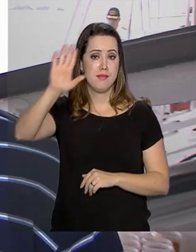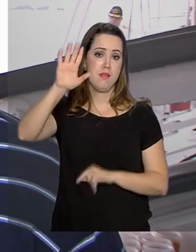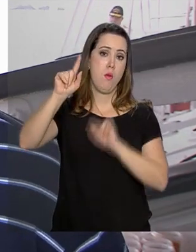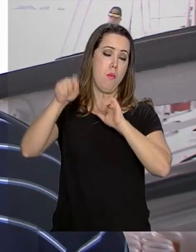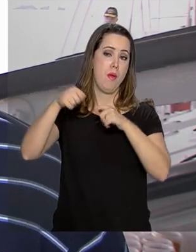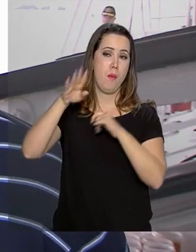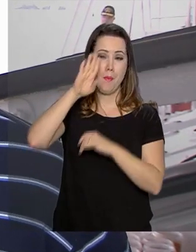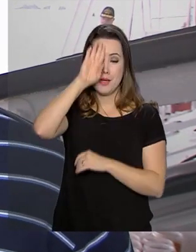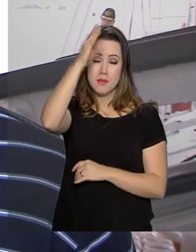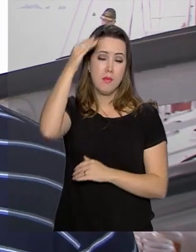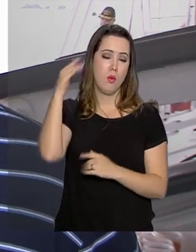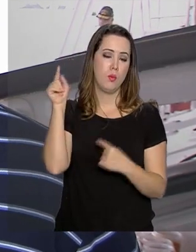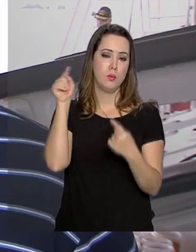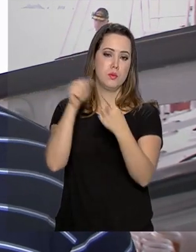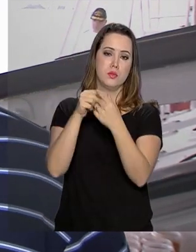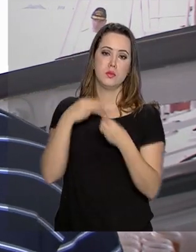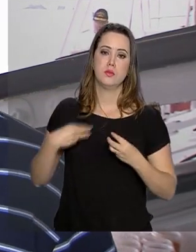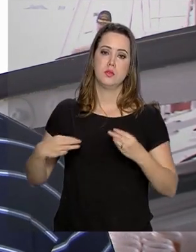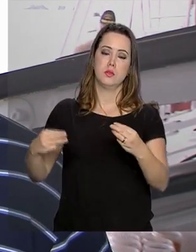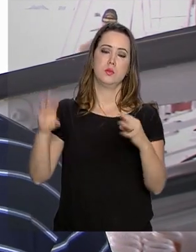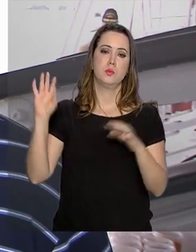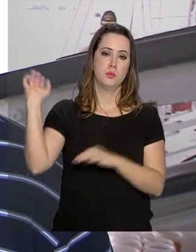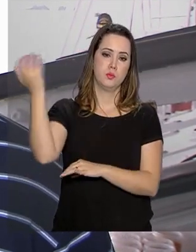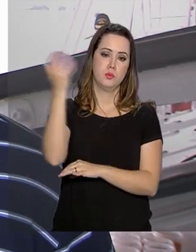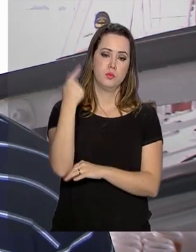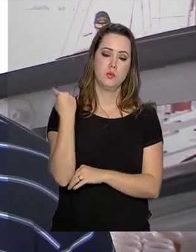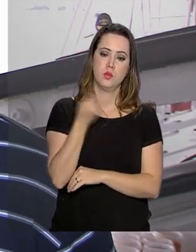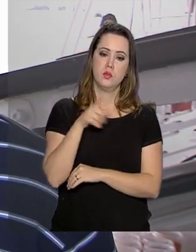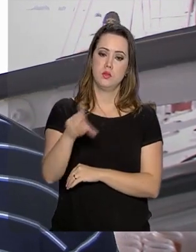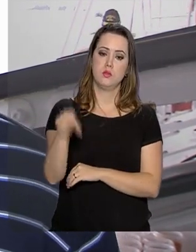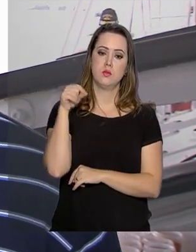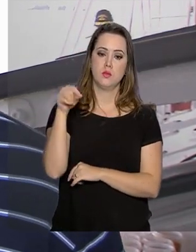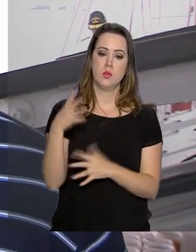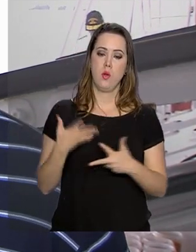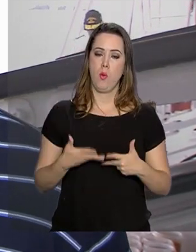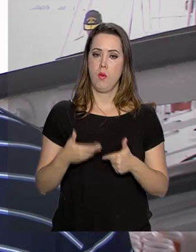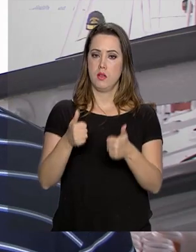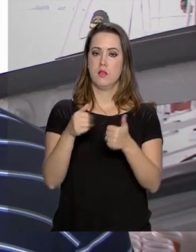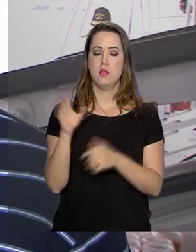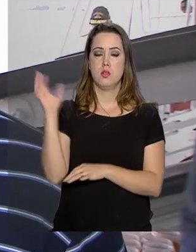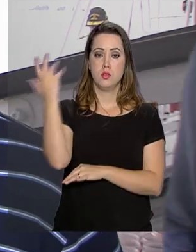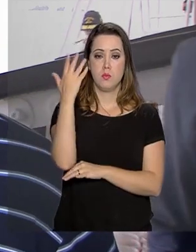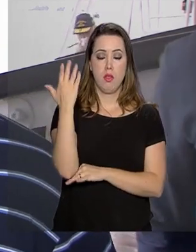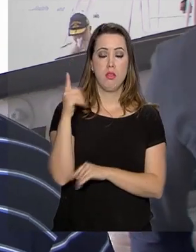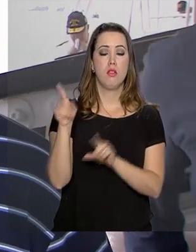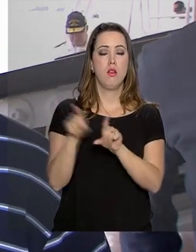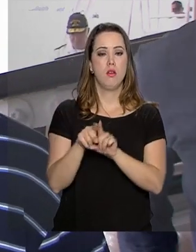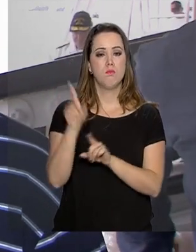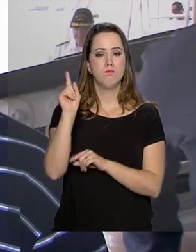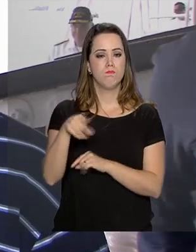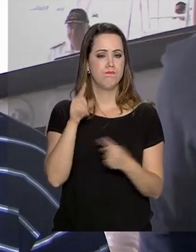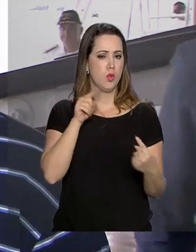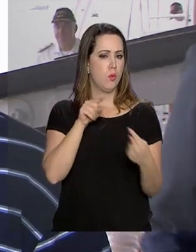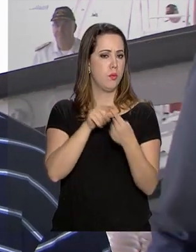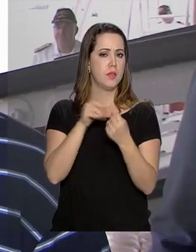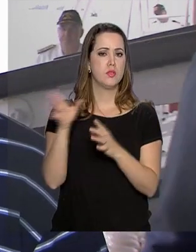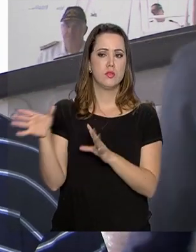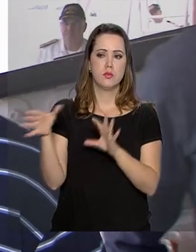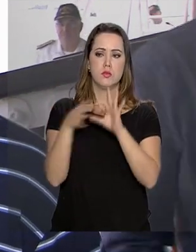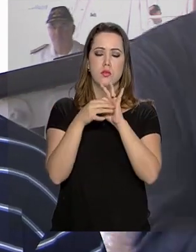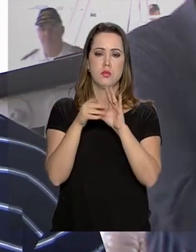prioridade pro Ministério nós elegemos a agenda de qualidade Ambiental Urbana como algo que tá diretamente